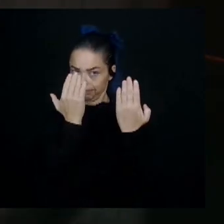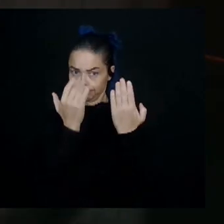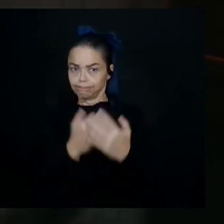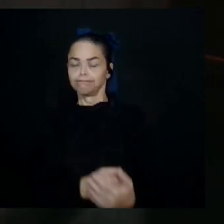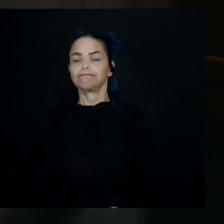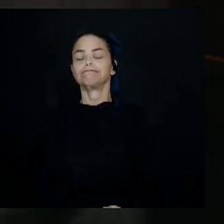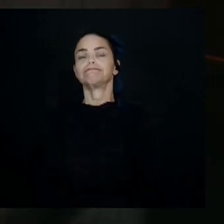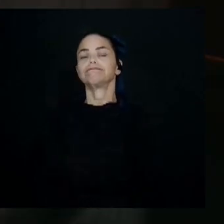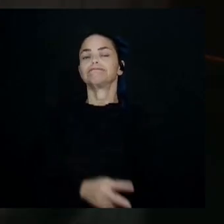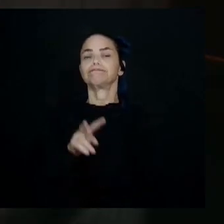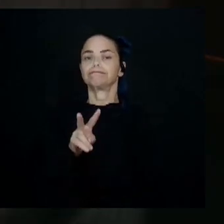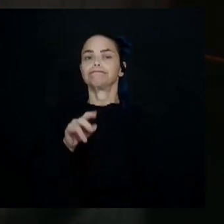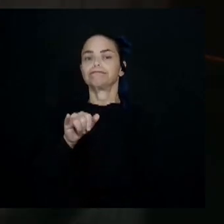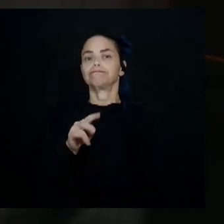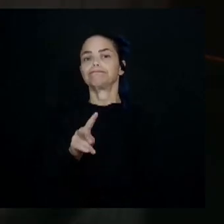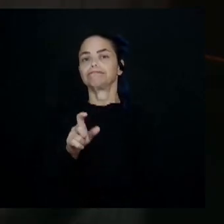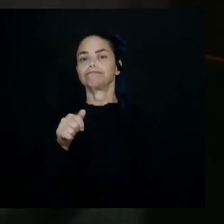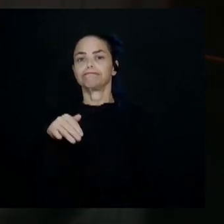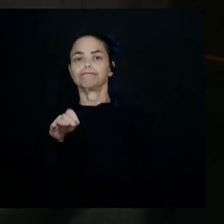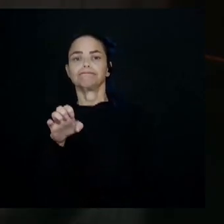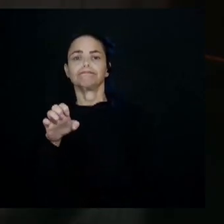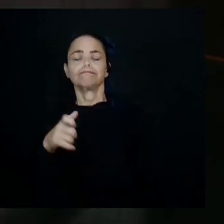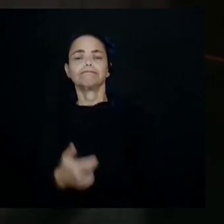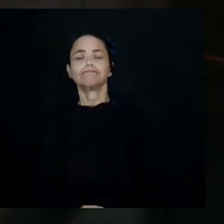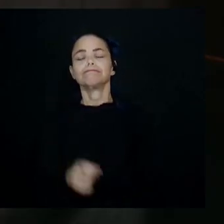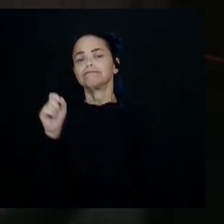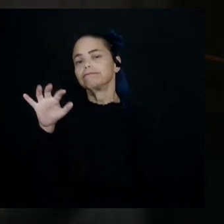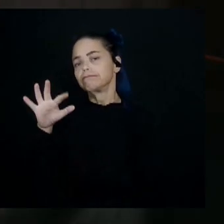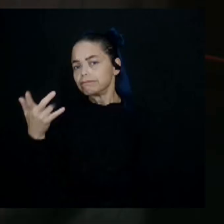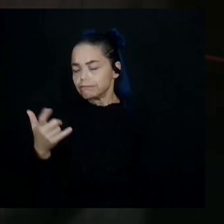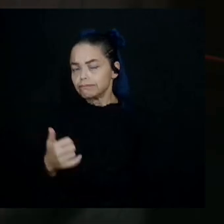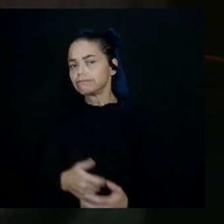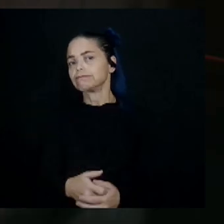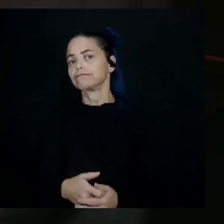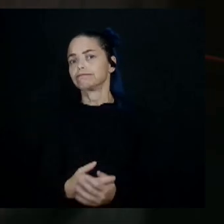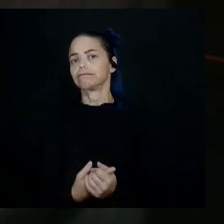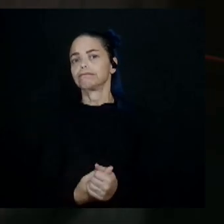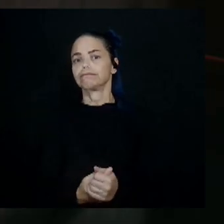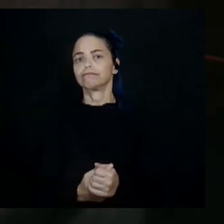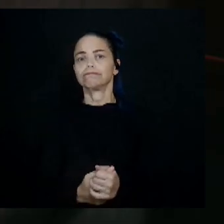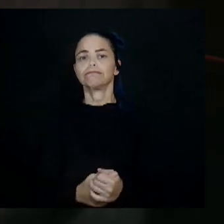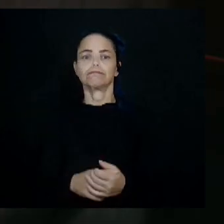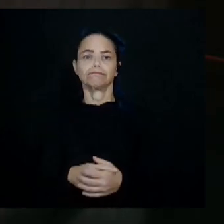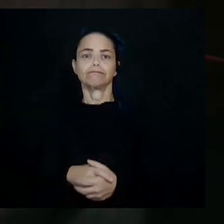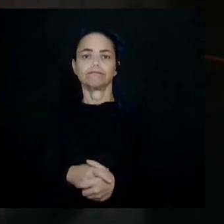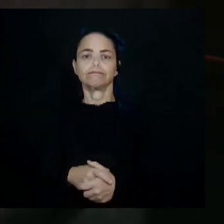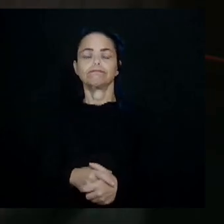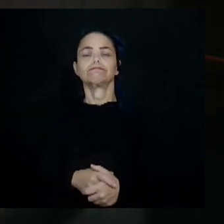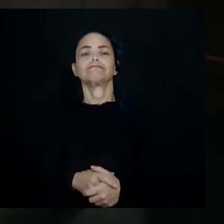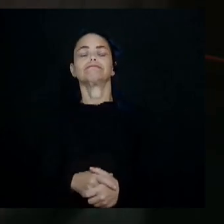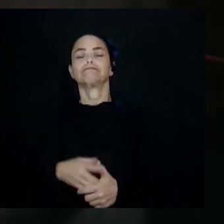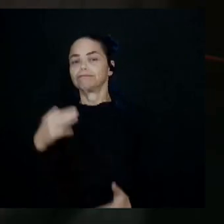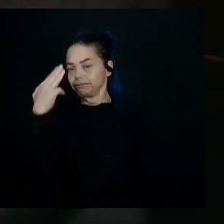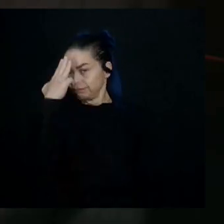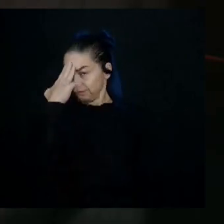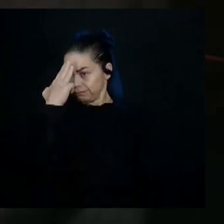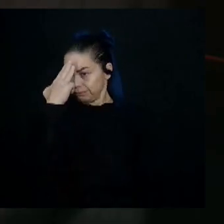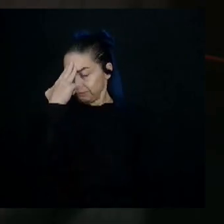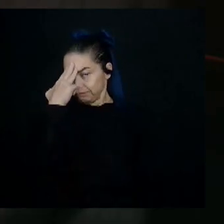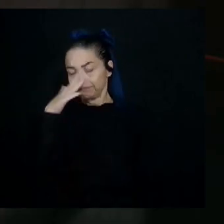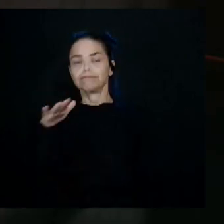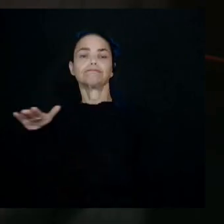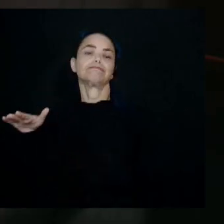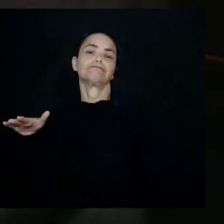Viviane, o que acontece na mente dessa criança que